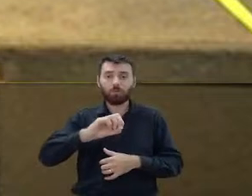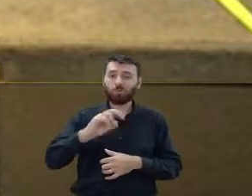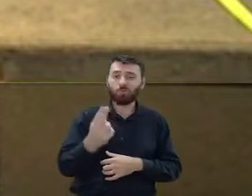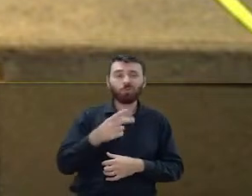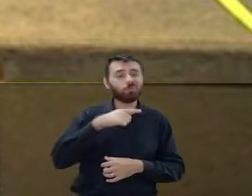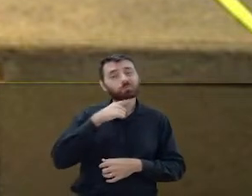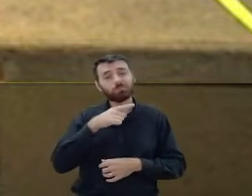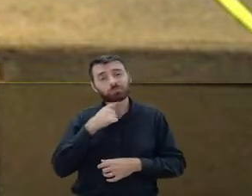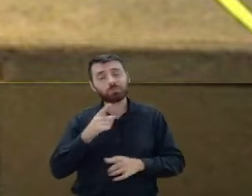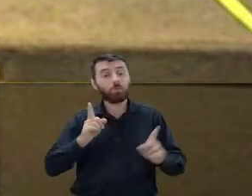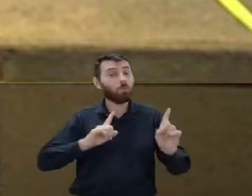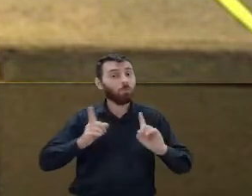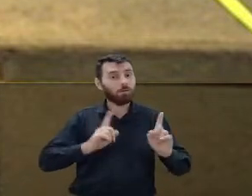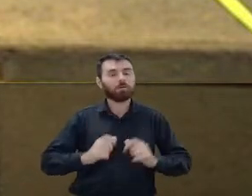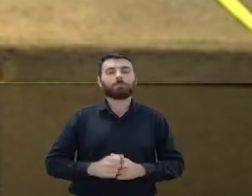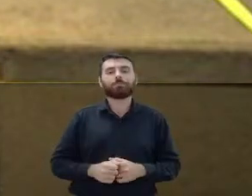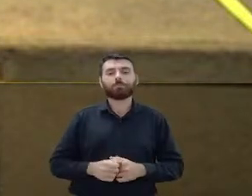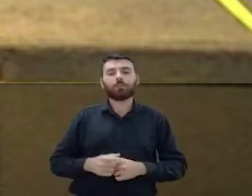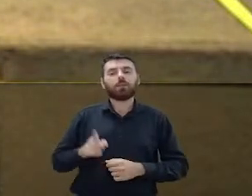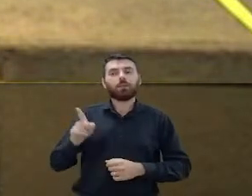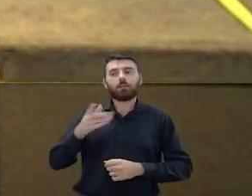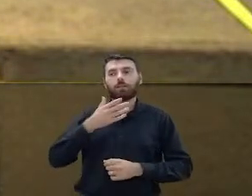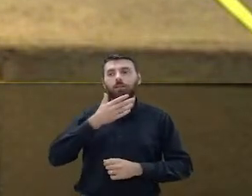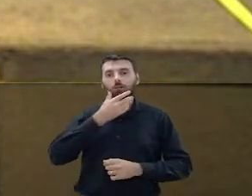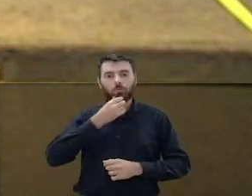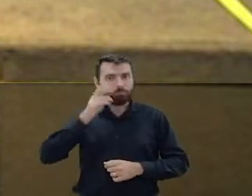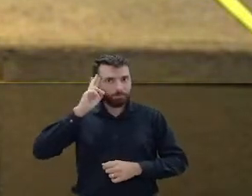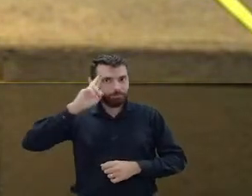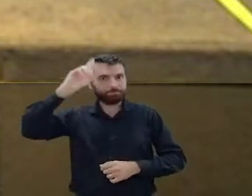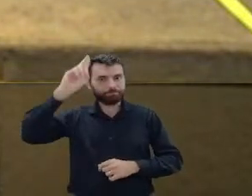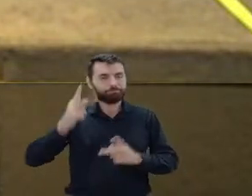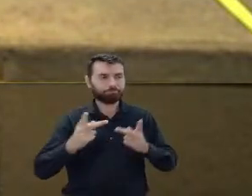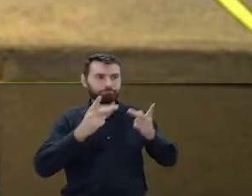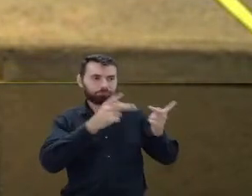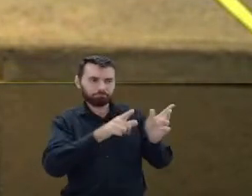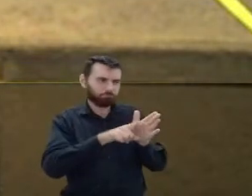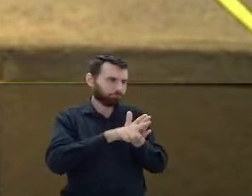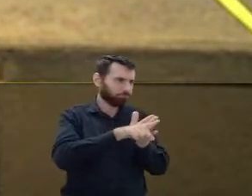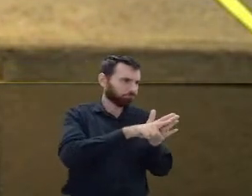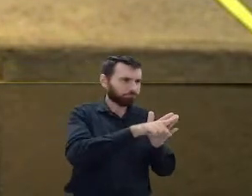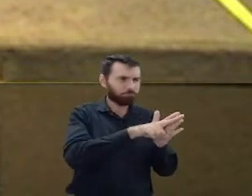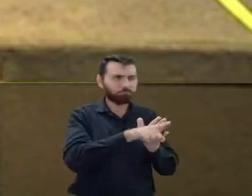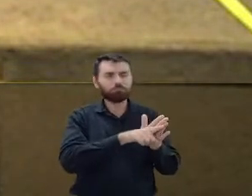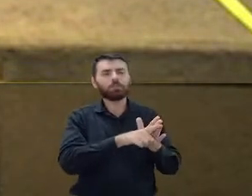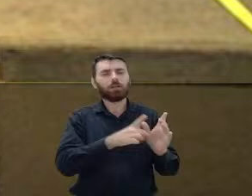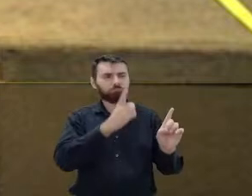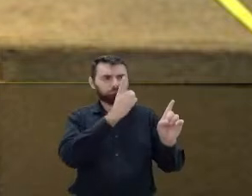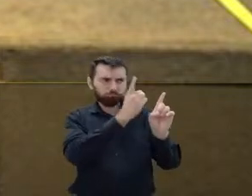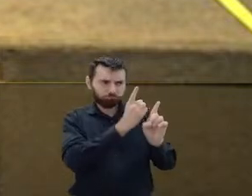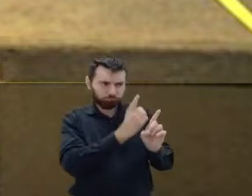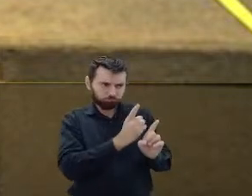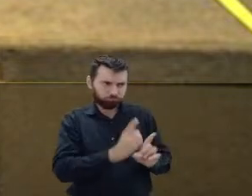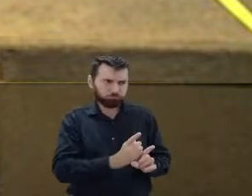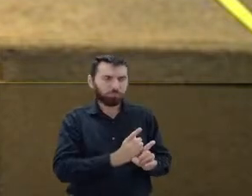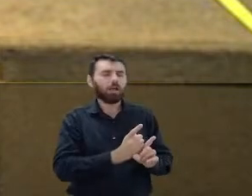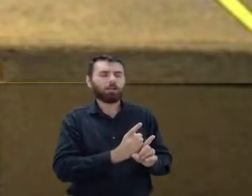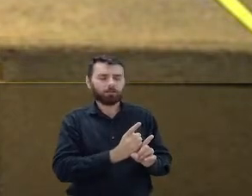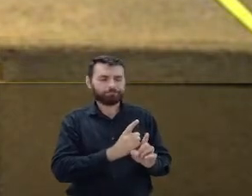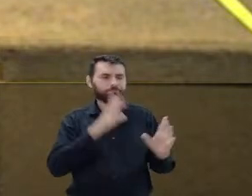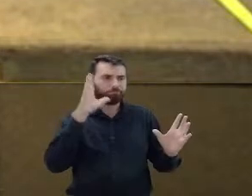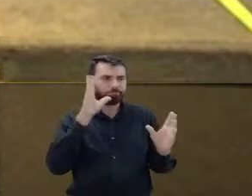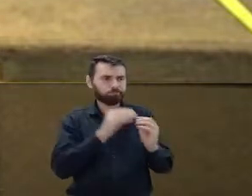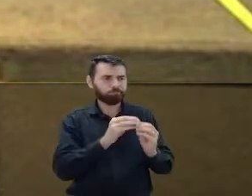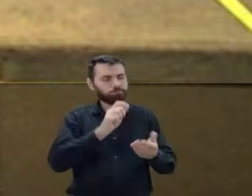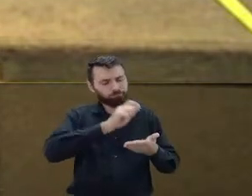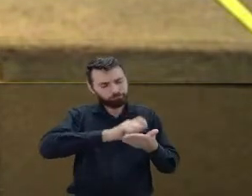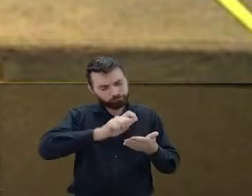e analisando os argumentos colocados pelo perito, ele chega à conclusão, ele relata